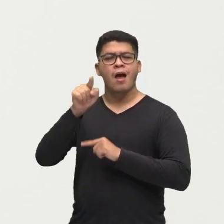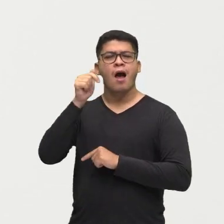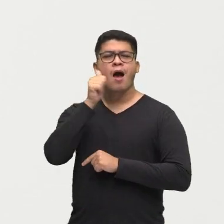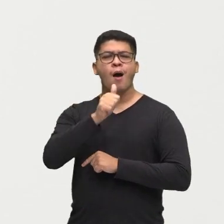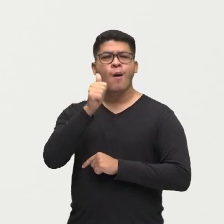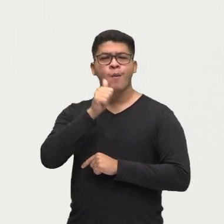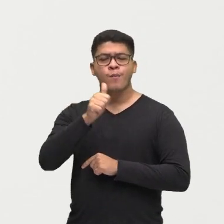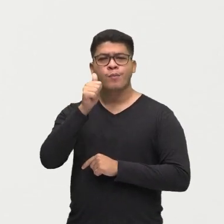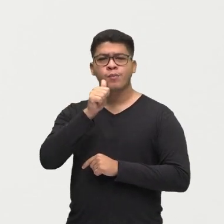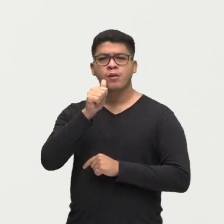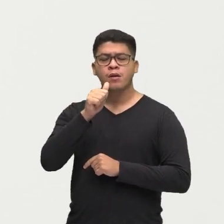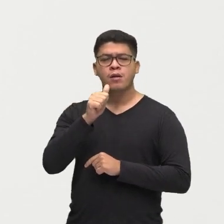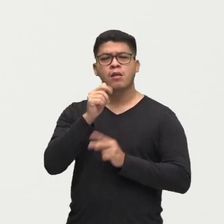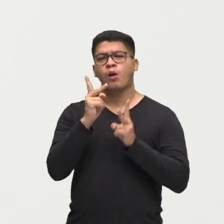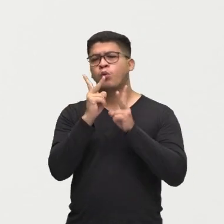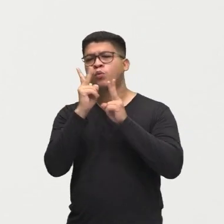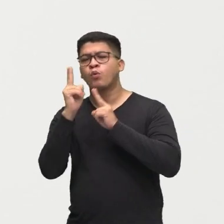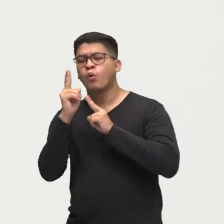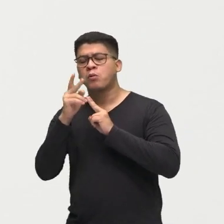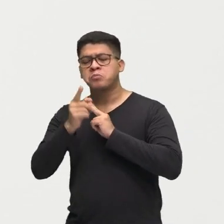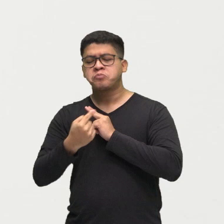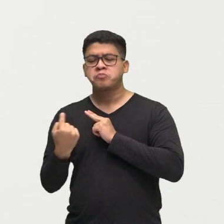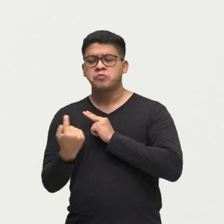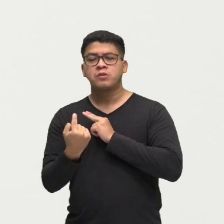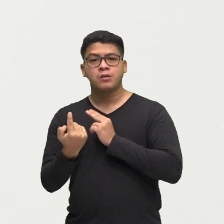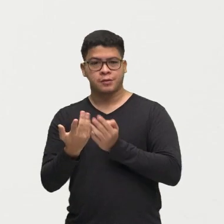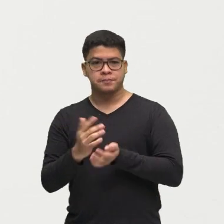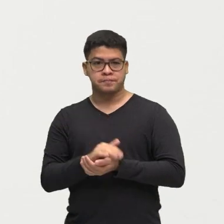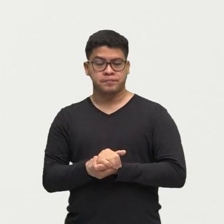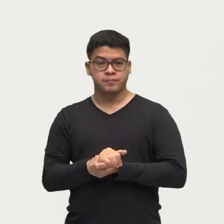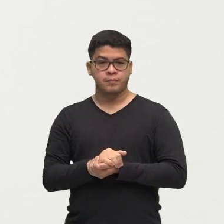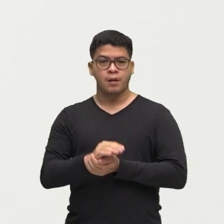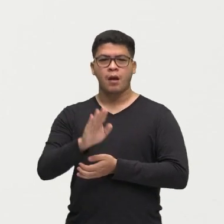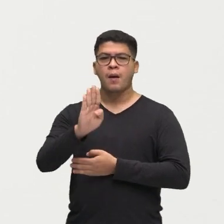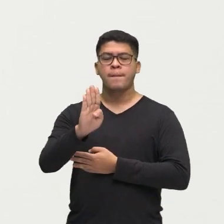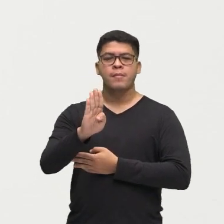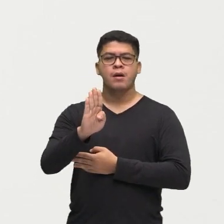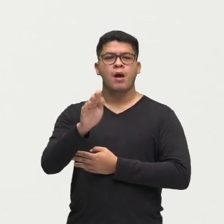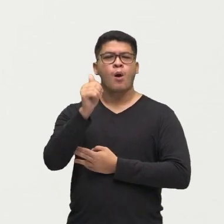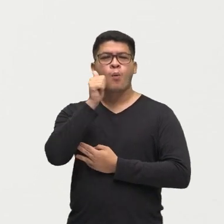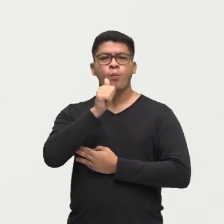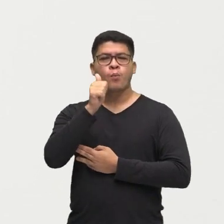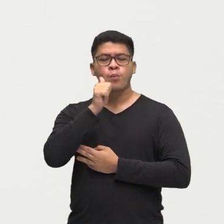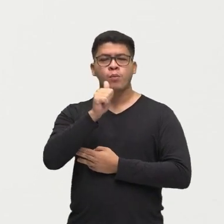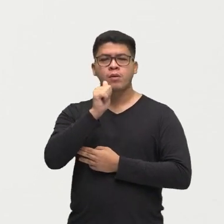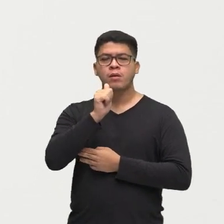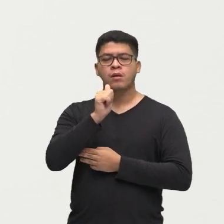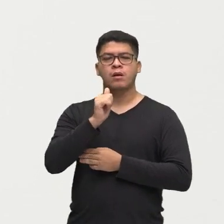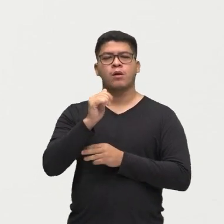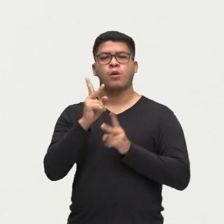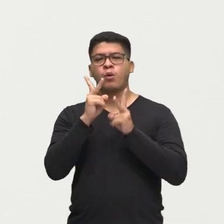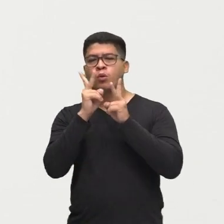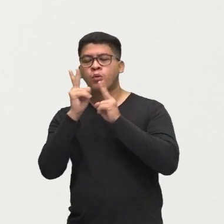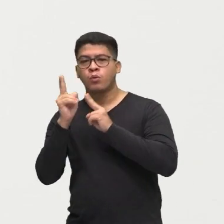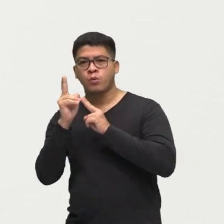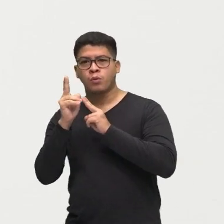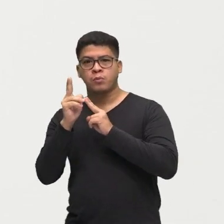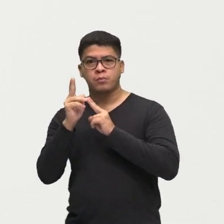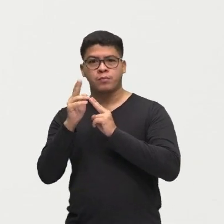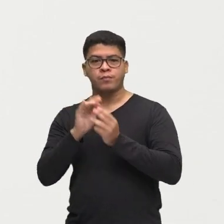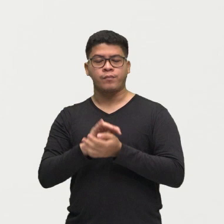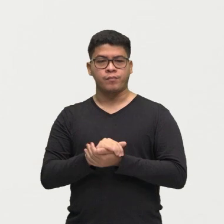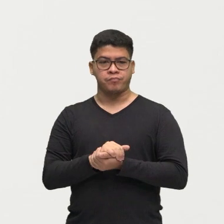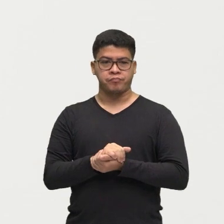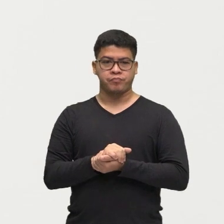late. Letter B. She could to sleep until late. Letter C.